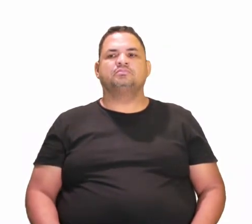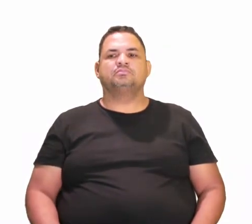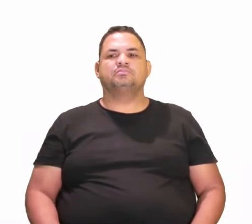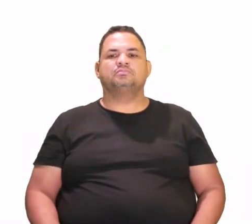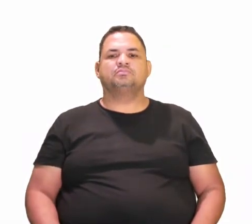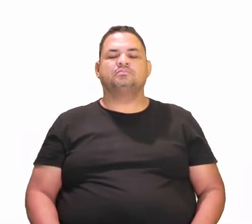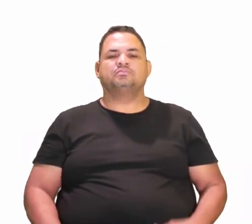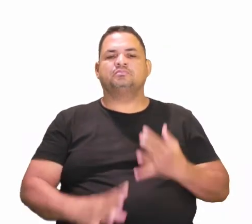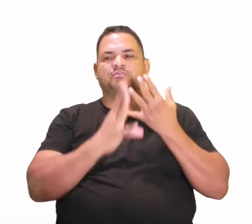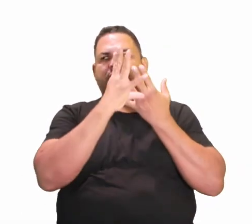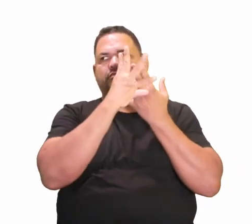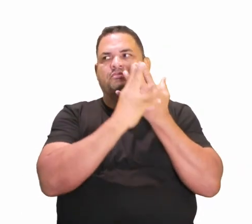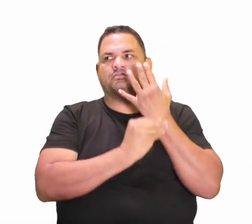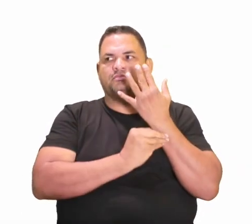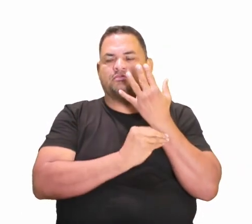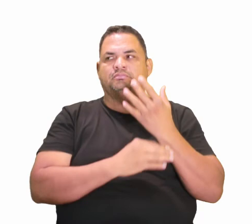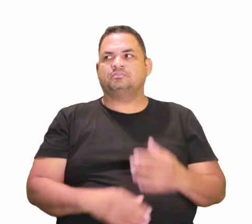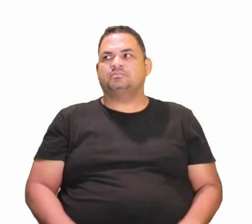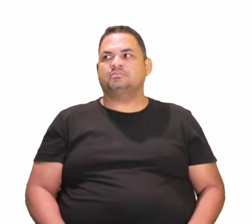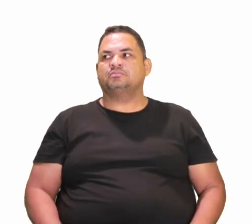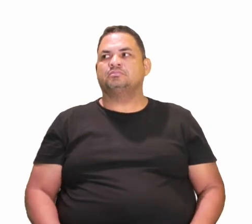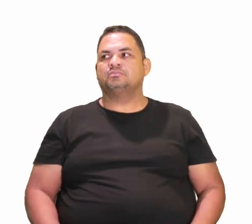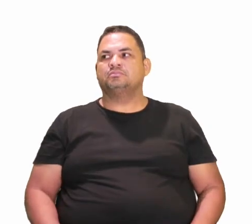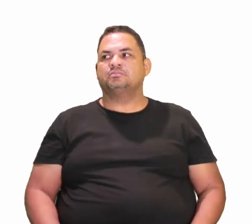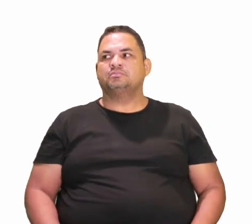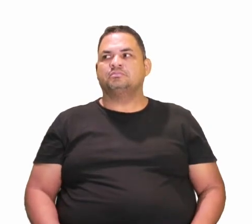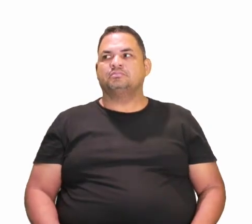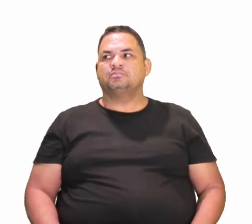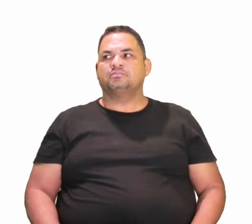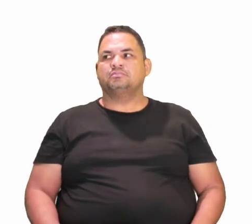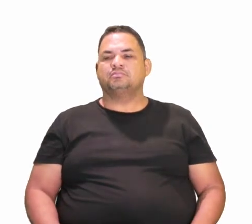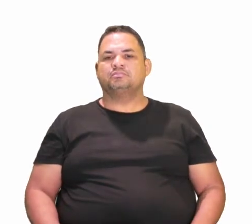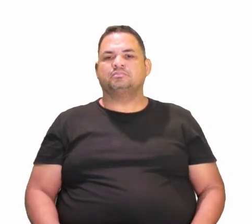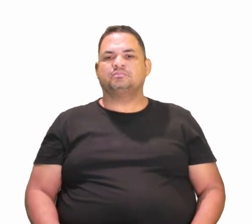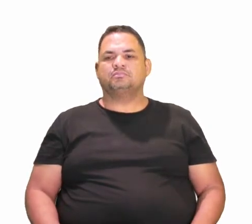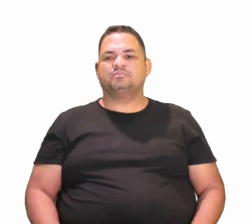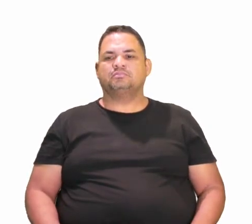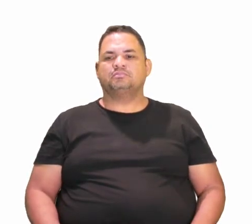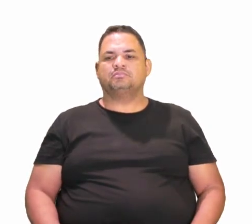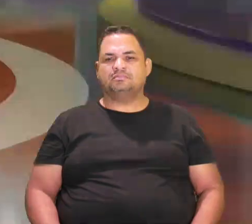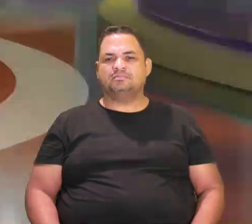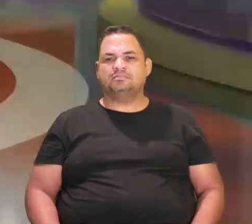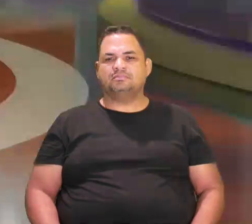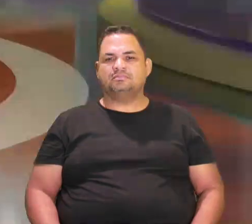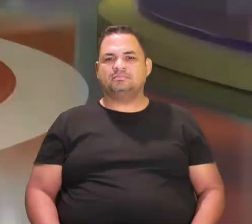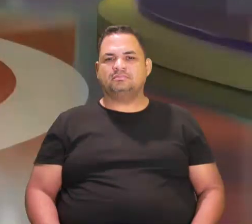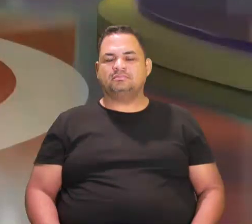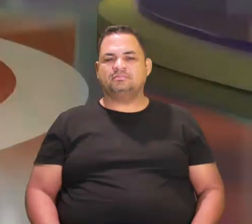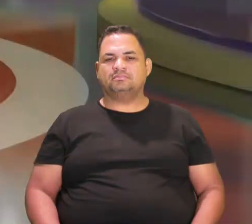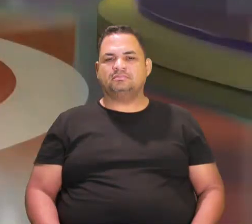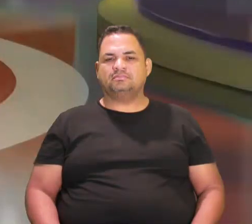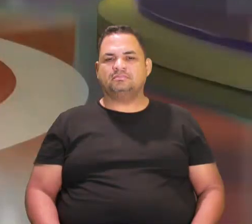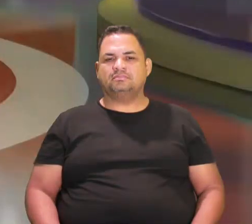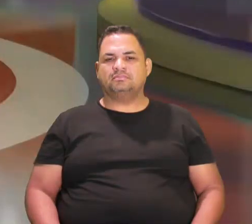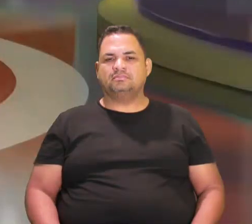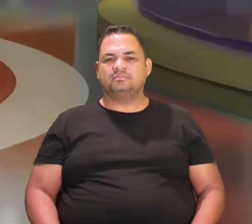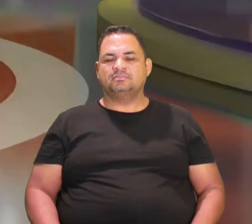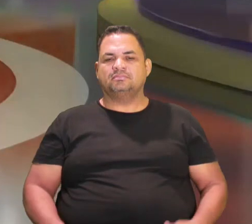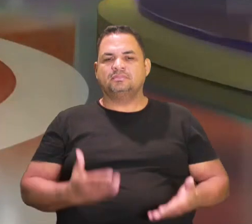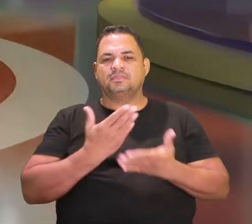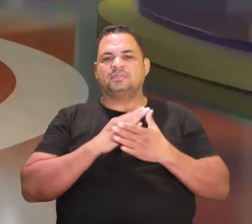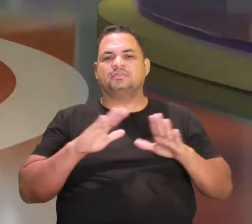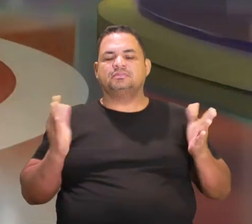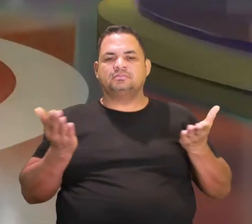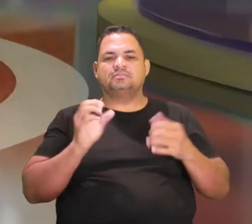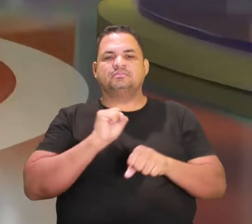Essas são as nossas referências e Dead 7 por hoje